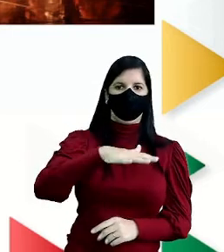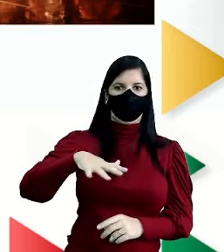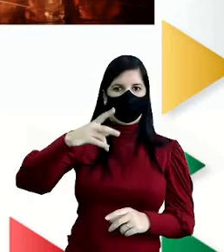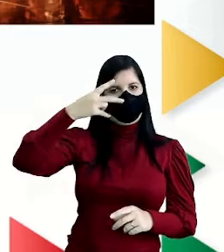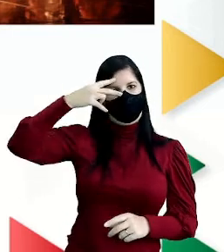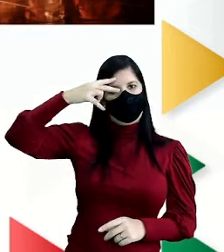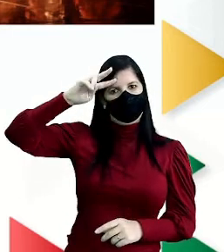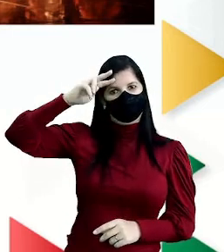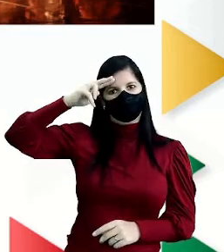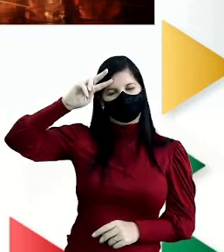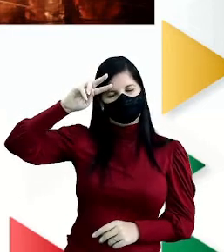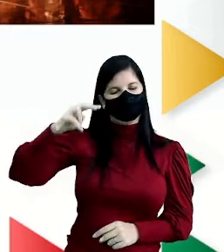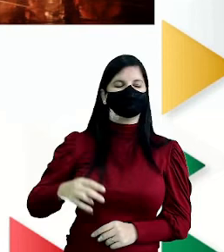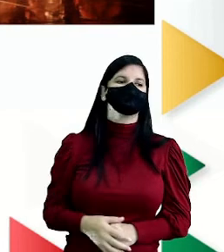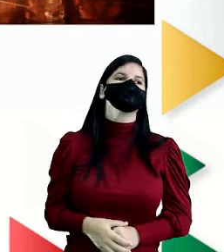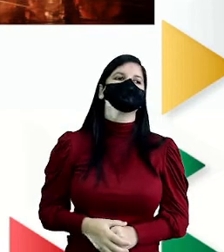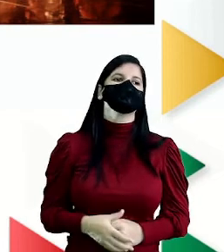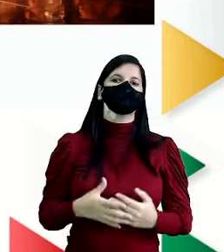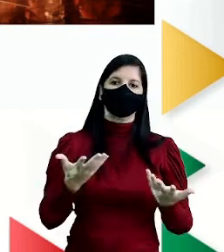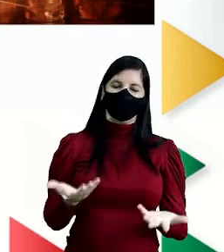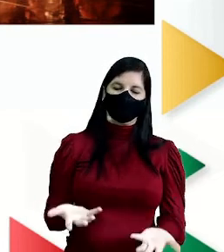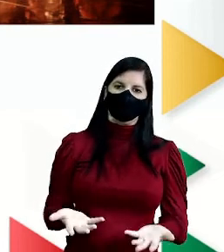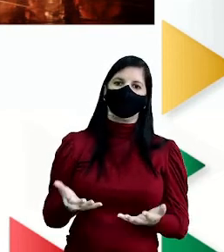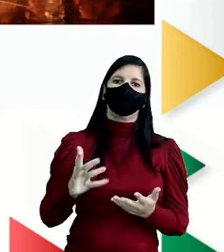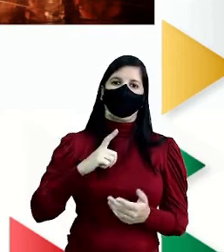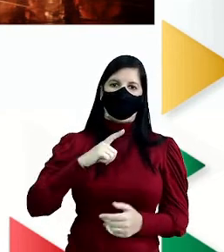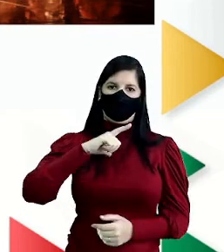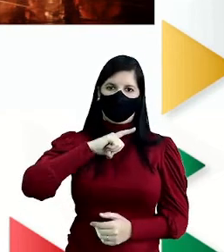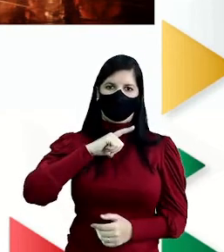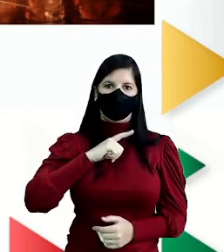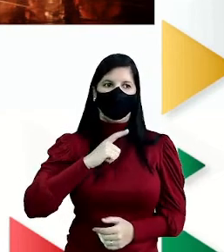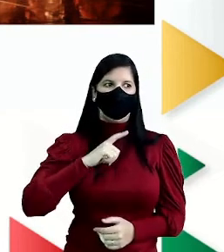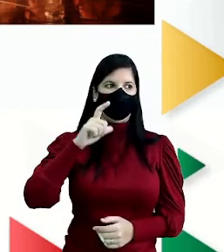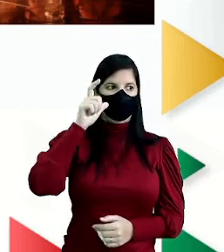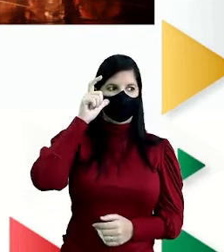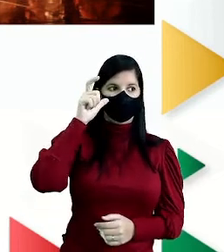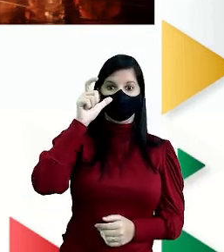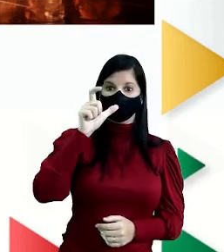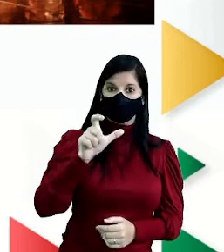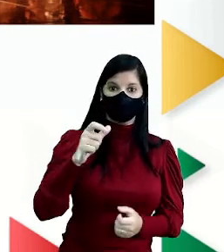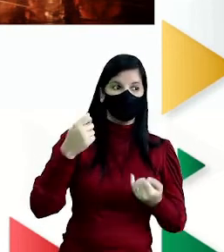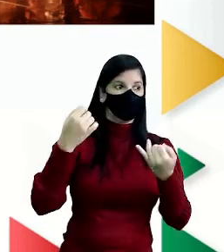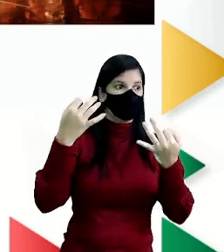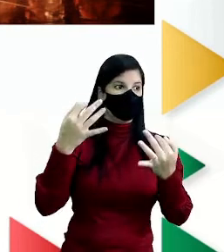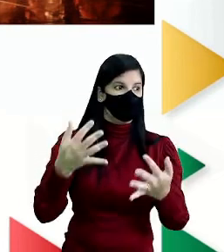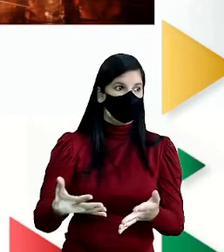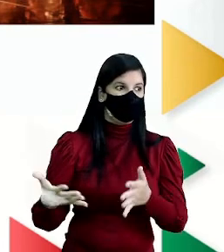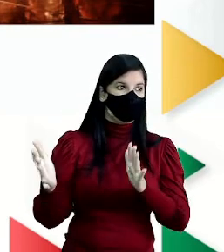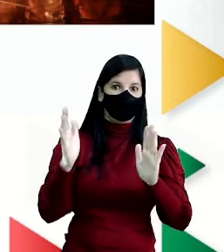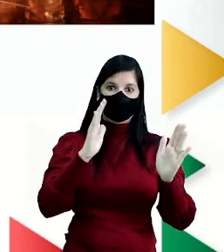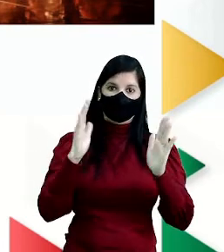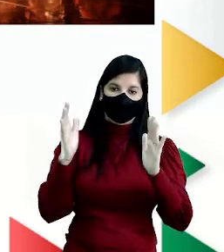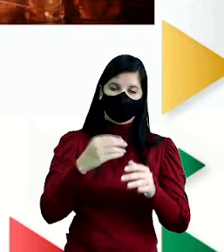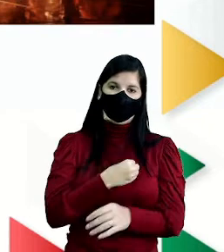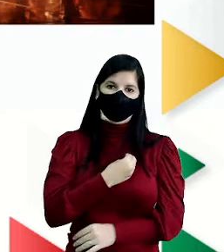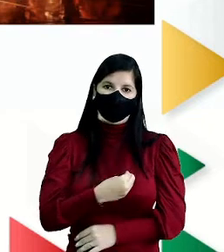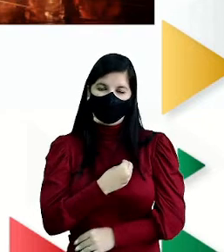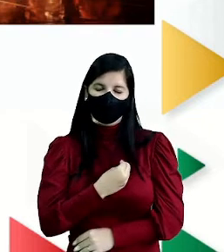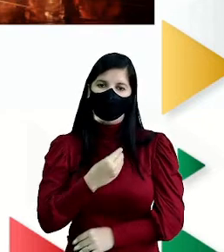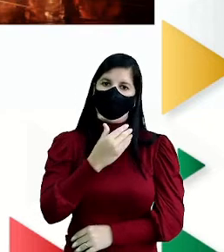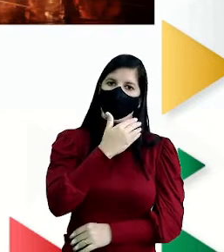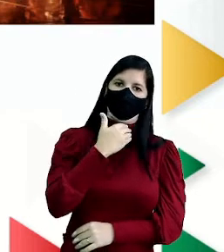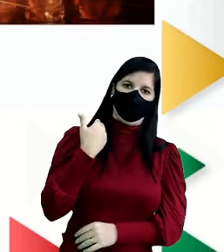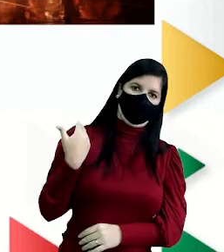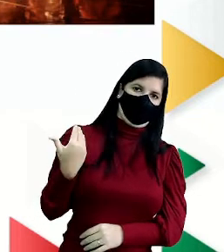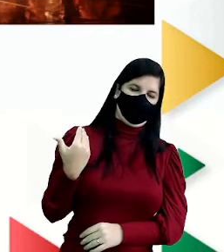mexicanos, né, que conta mais ou menos, ela tem essa intenção de justamente de falar do ciclo da vida, né, como foi a vida e a morte